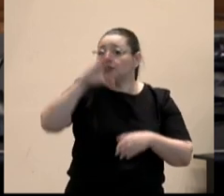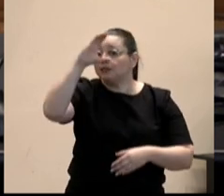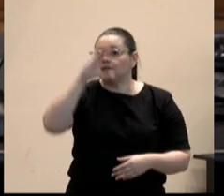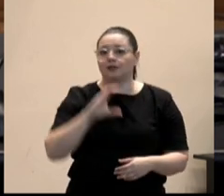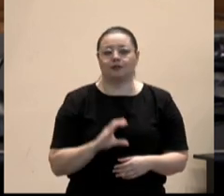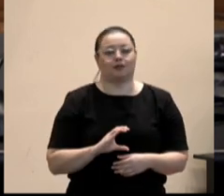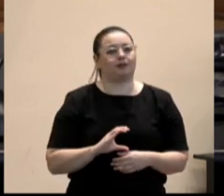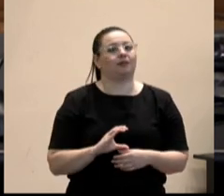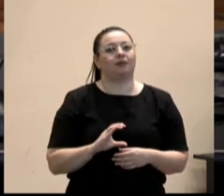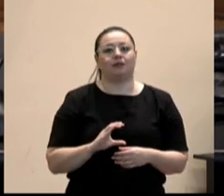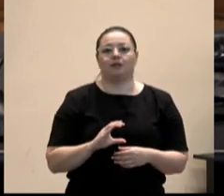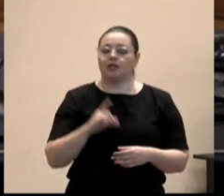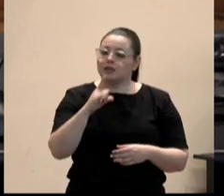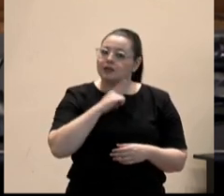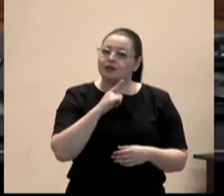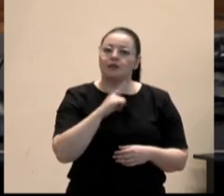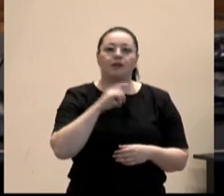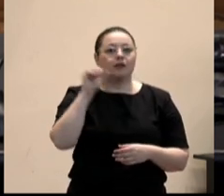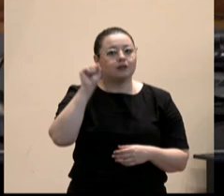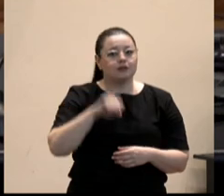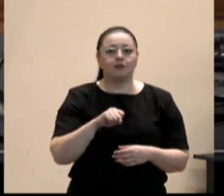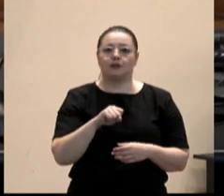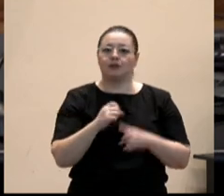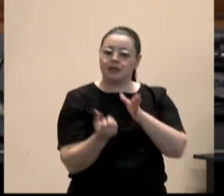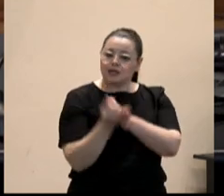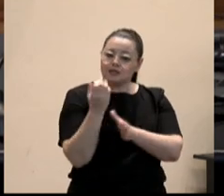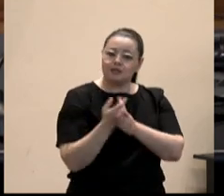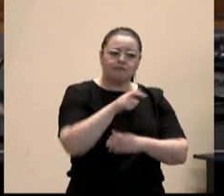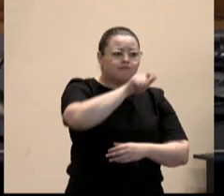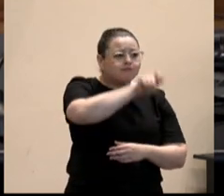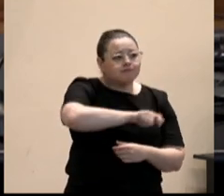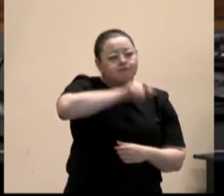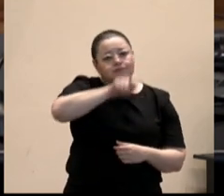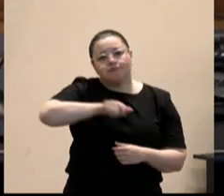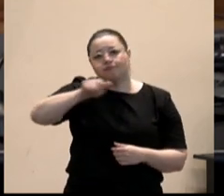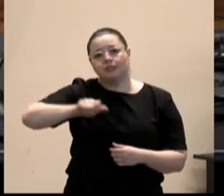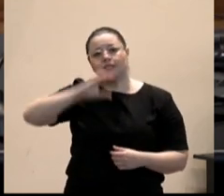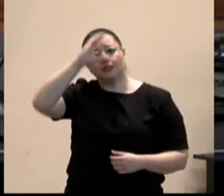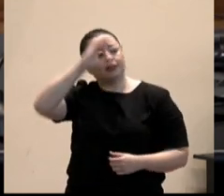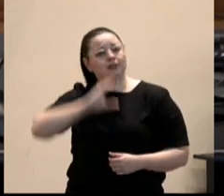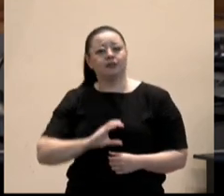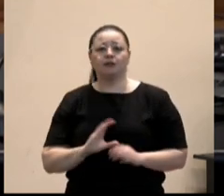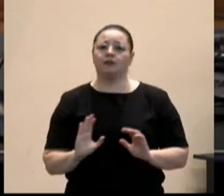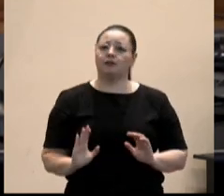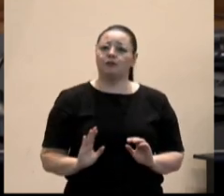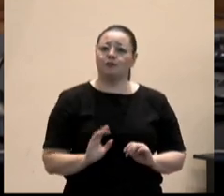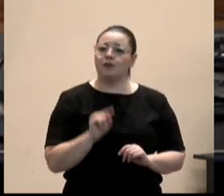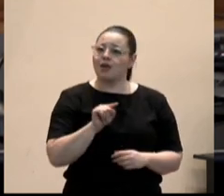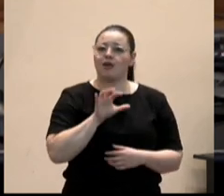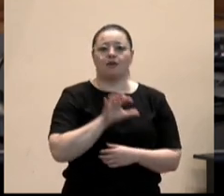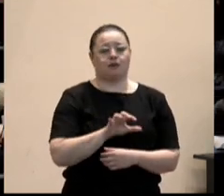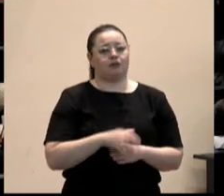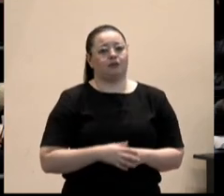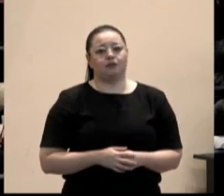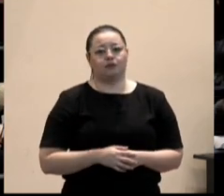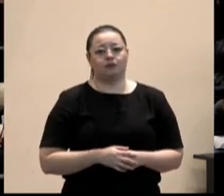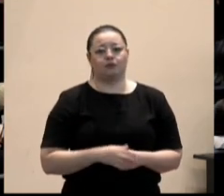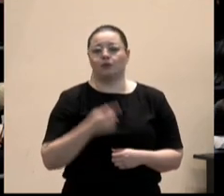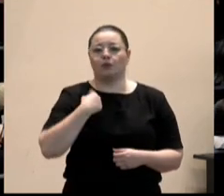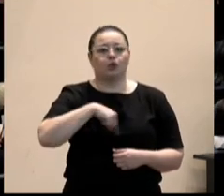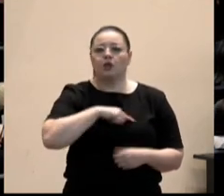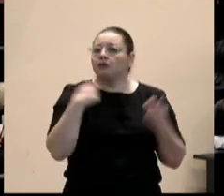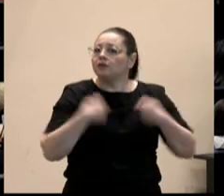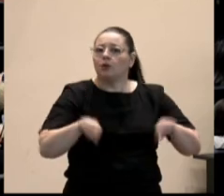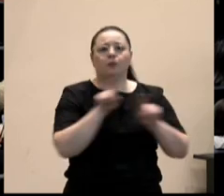tem a construção do cidadão, do sujeito cidadão. É isso. A gente não tem que ter